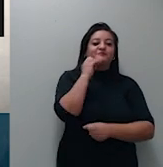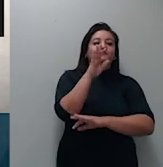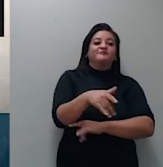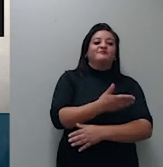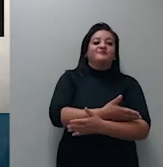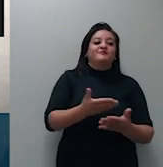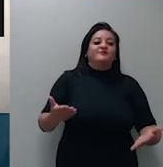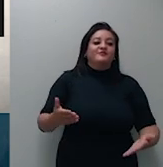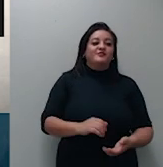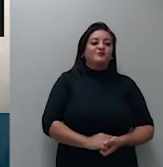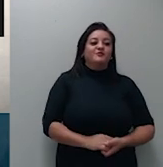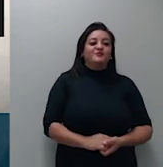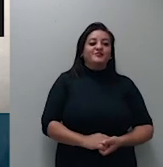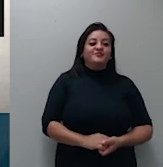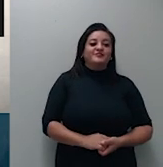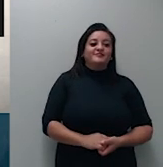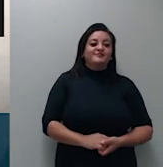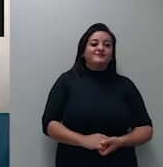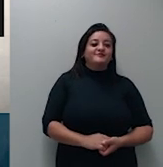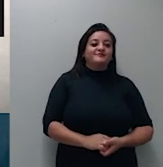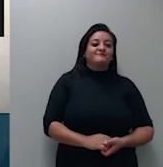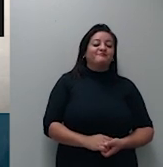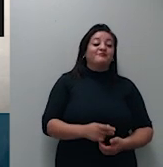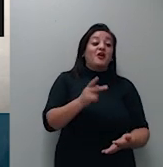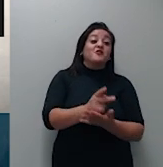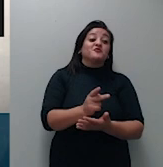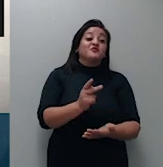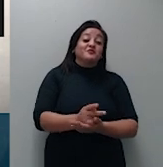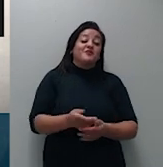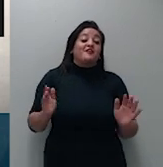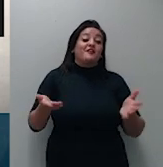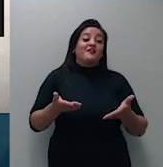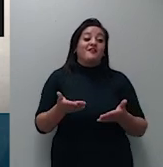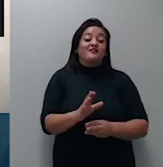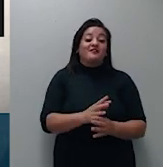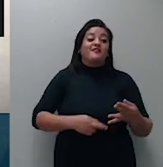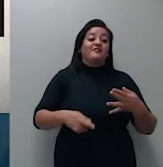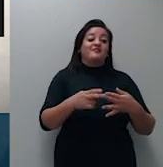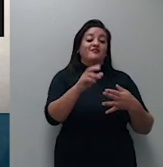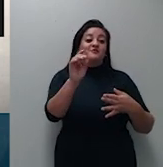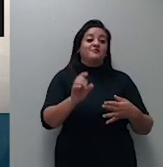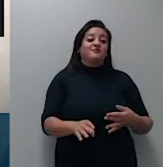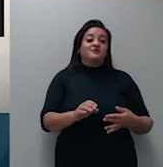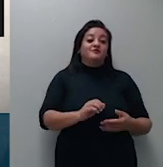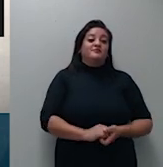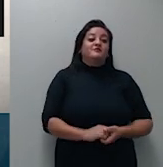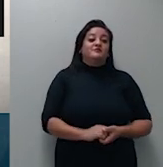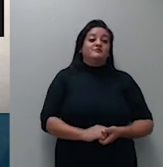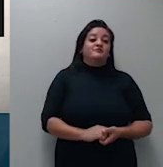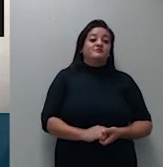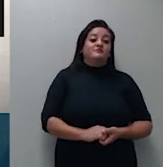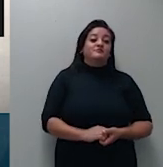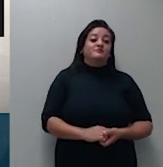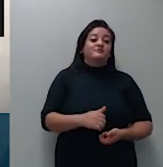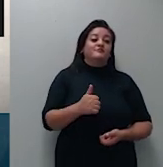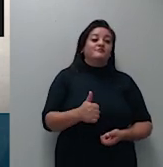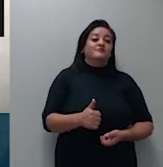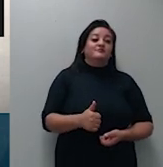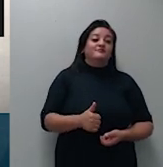Boa tarde doutor na sequência é um recurso especial